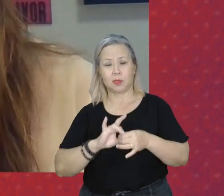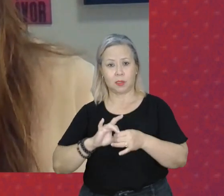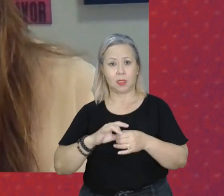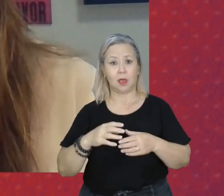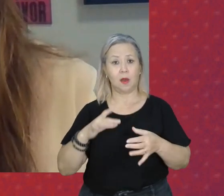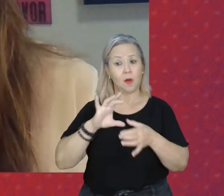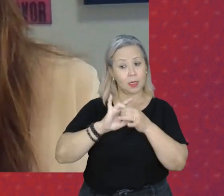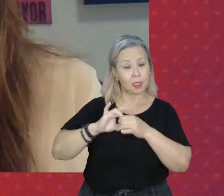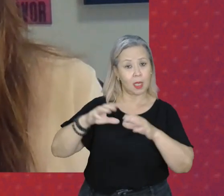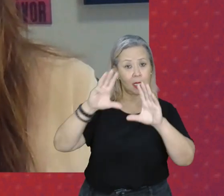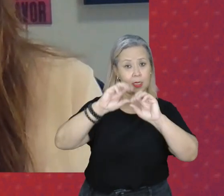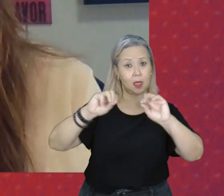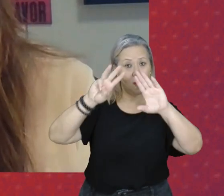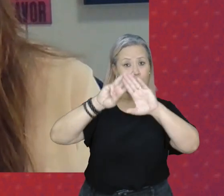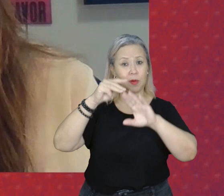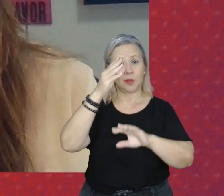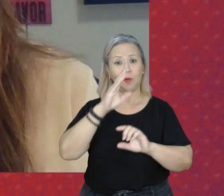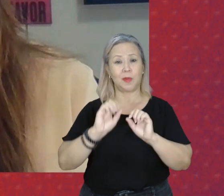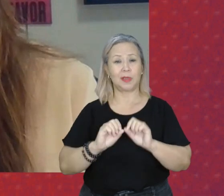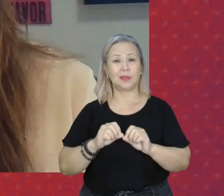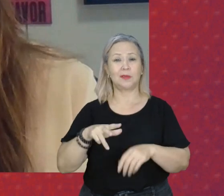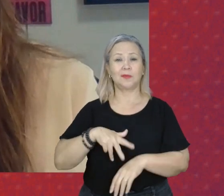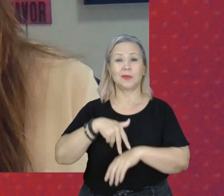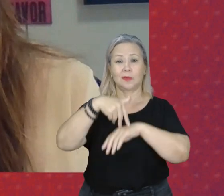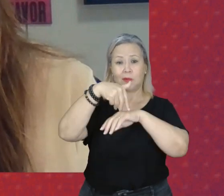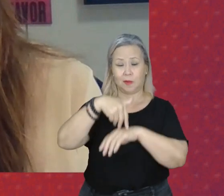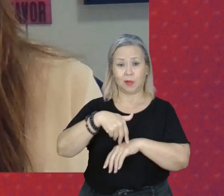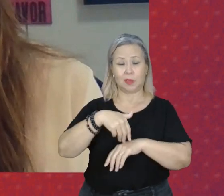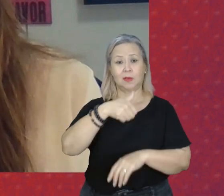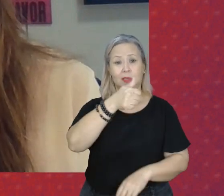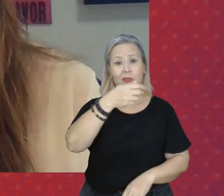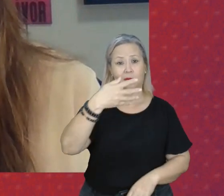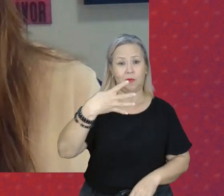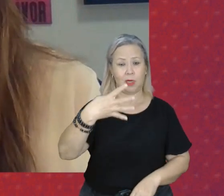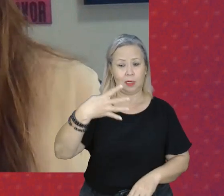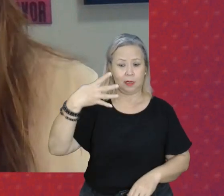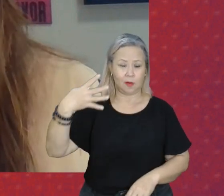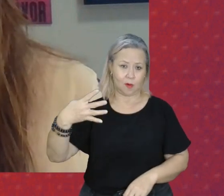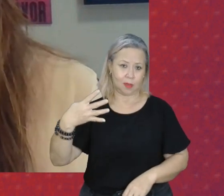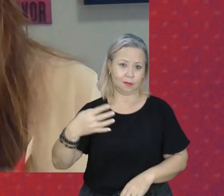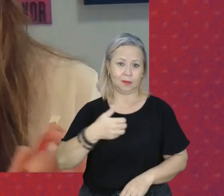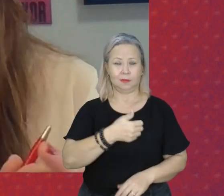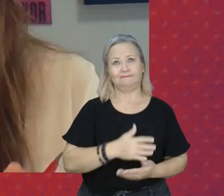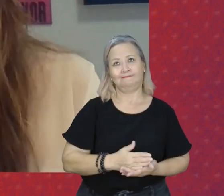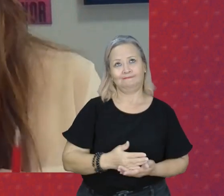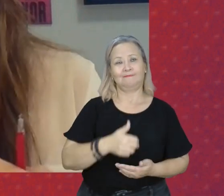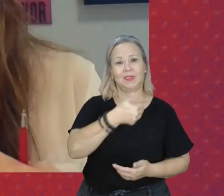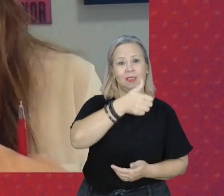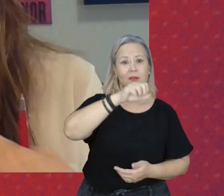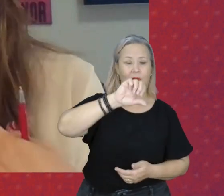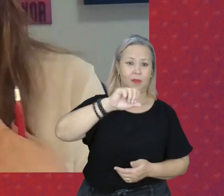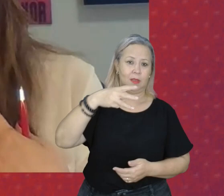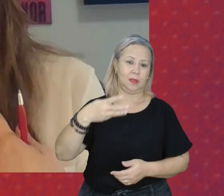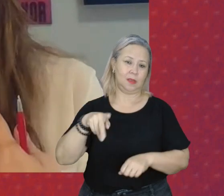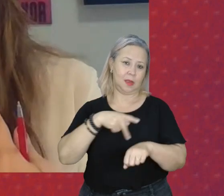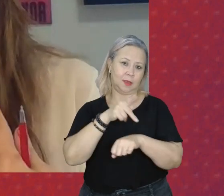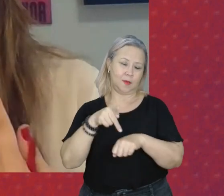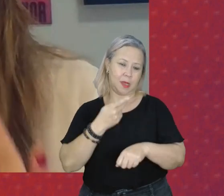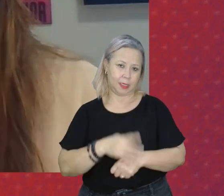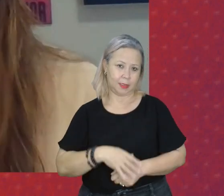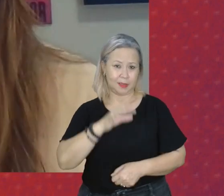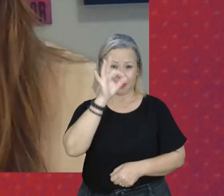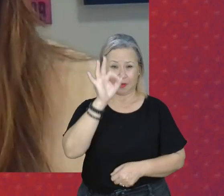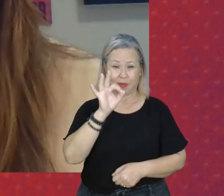e aí o Brasil está na posição 144 de 193 países. Também é um percentual, assim, é uma